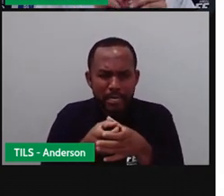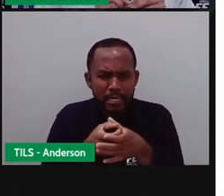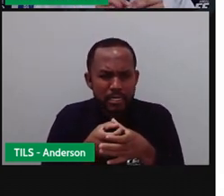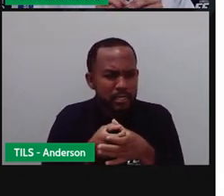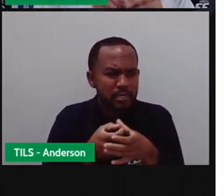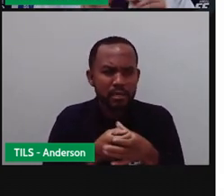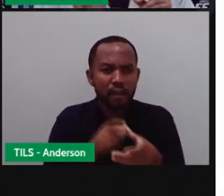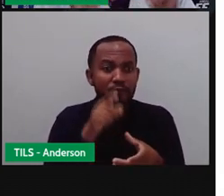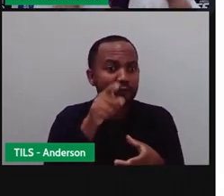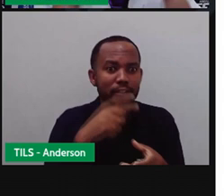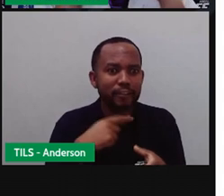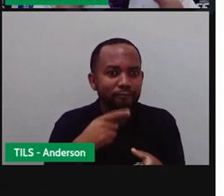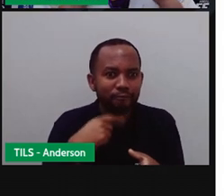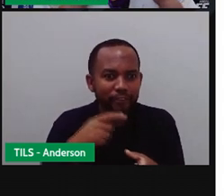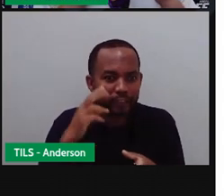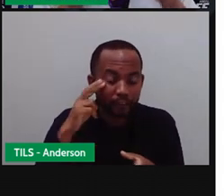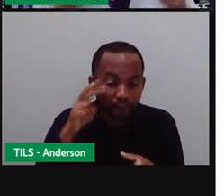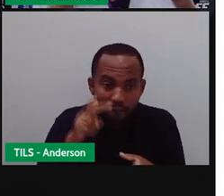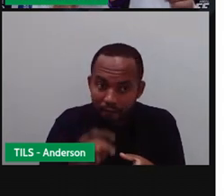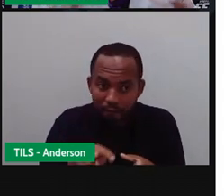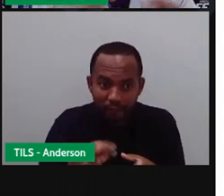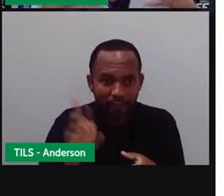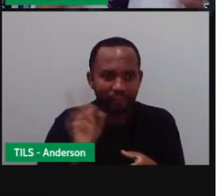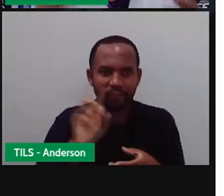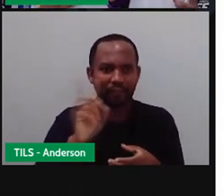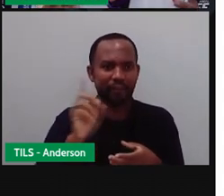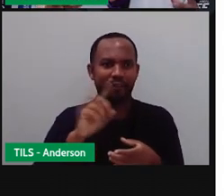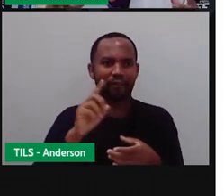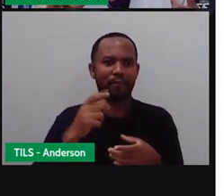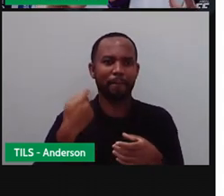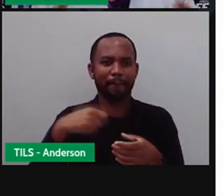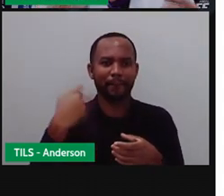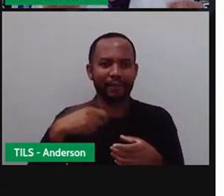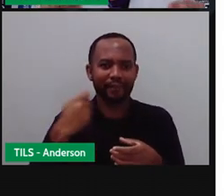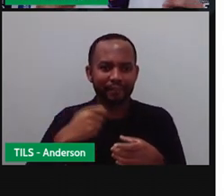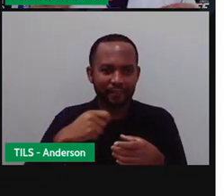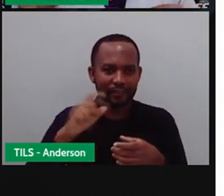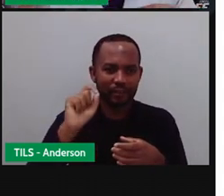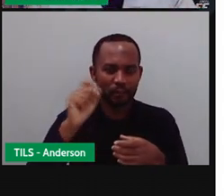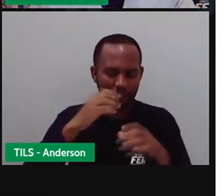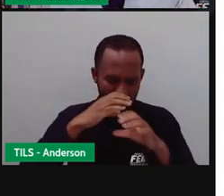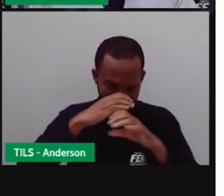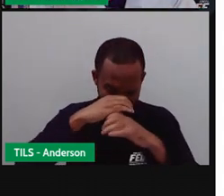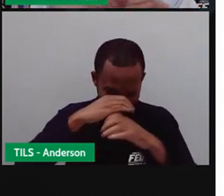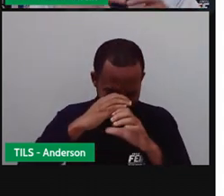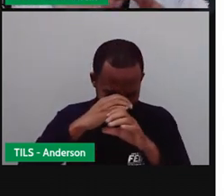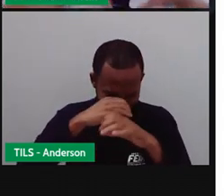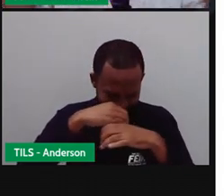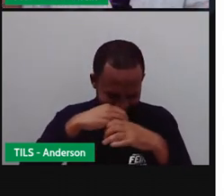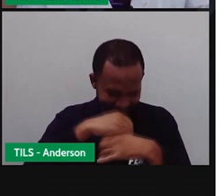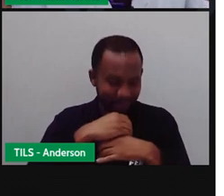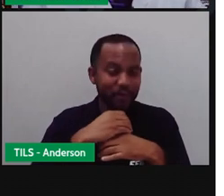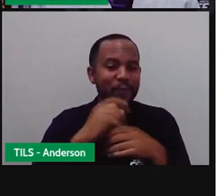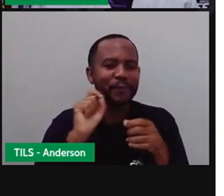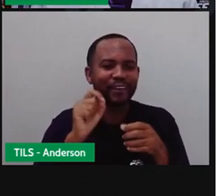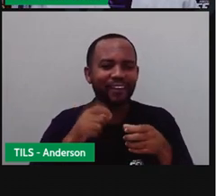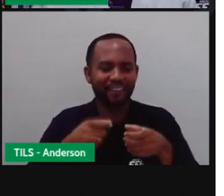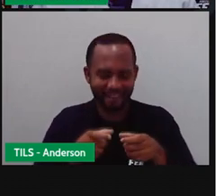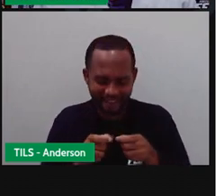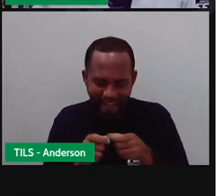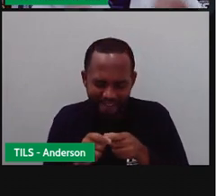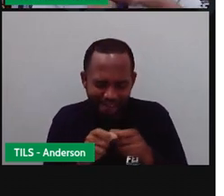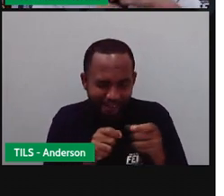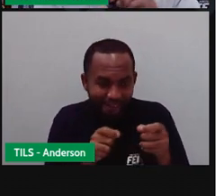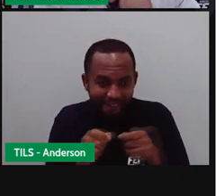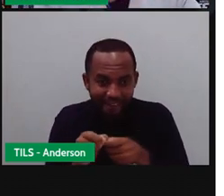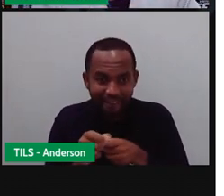pequenininha, que a gente não conseguiria ver com os olhos, que precisariam utilizarmos o quê? Os microscópicos, que seriam para ampliar isso.